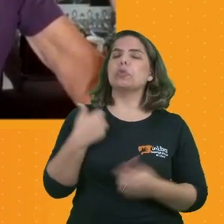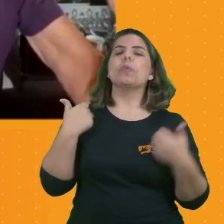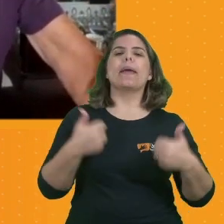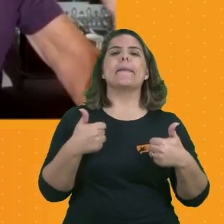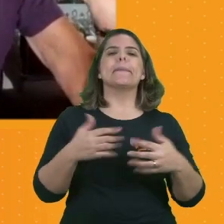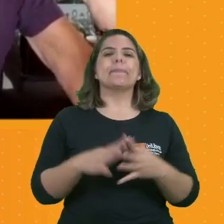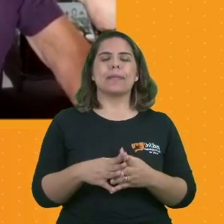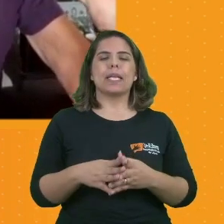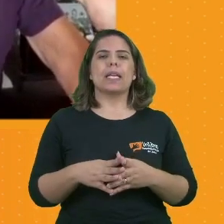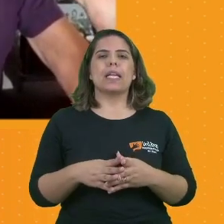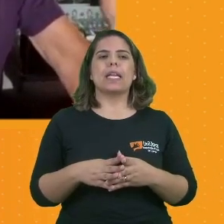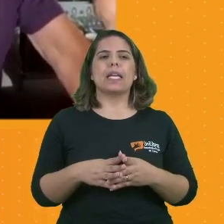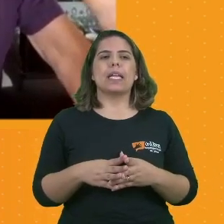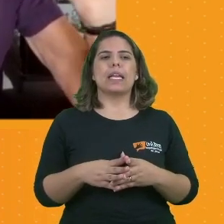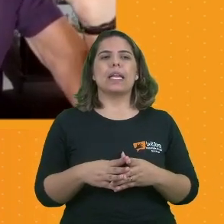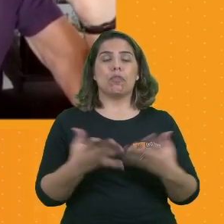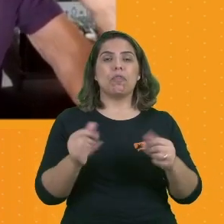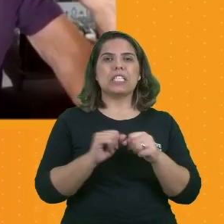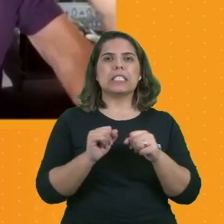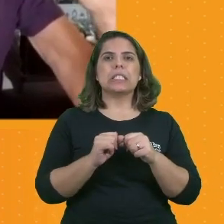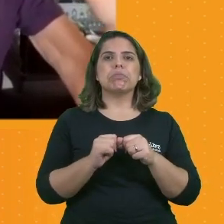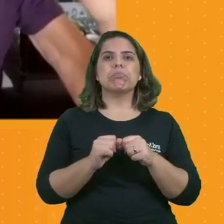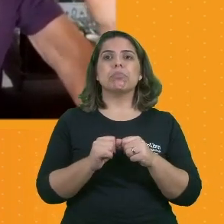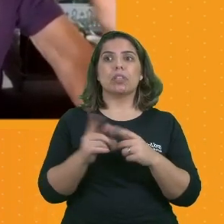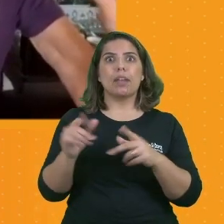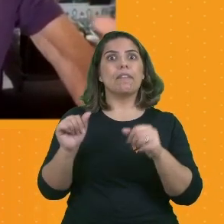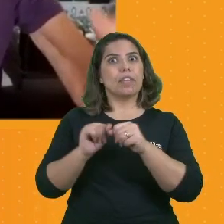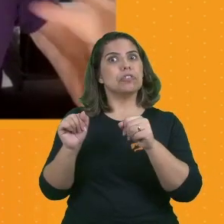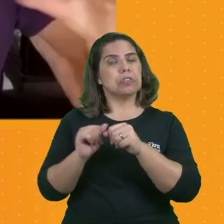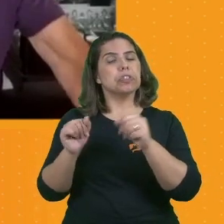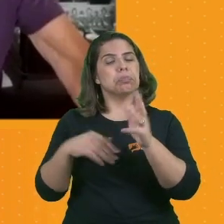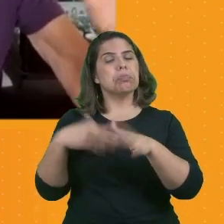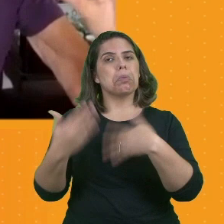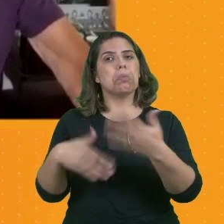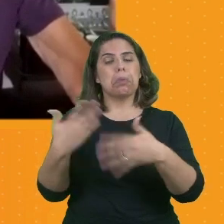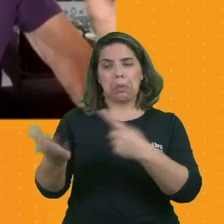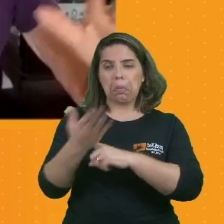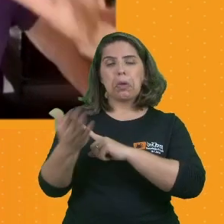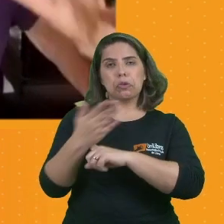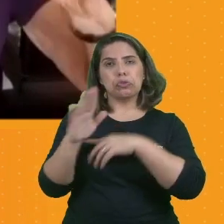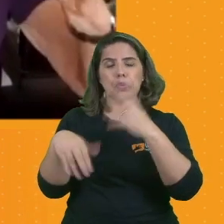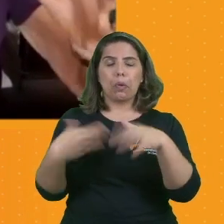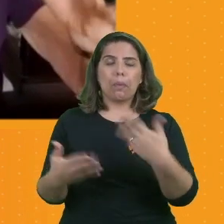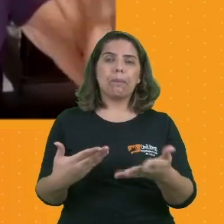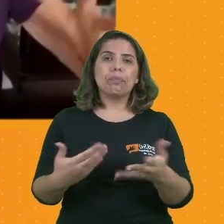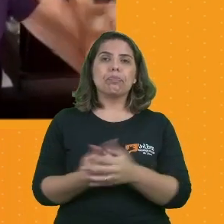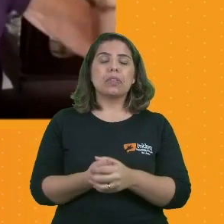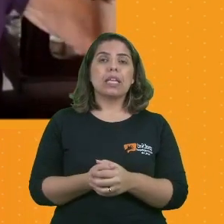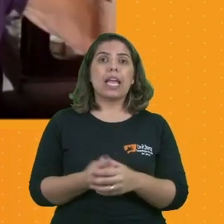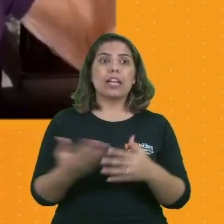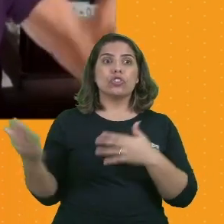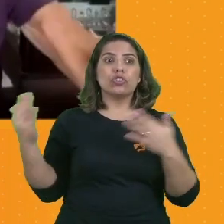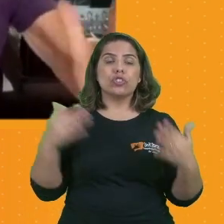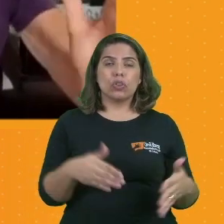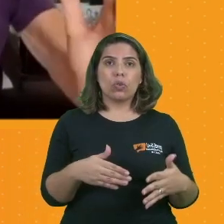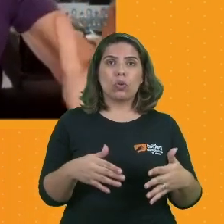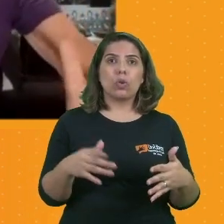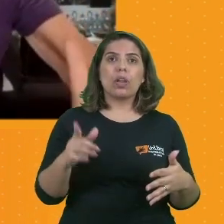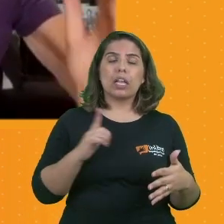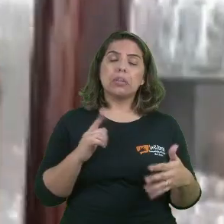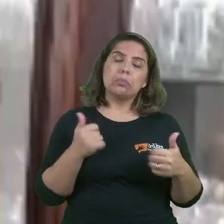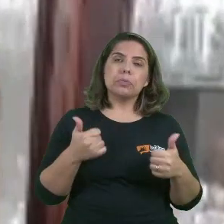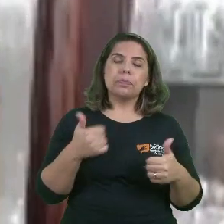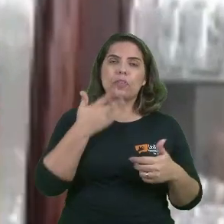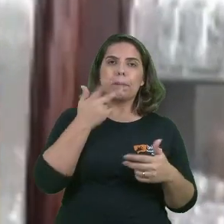bem eu vou fazer fiz Fez me ajudou ela tinha